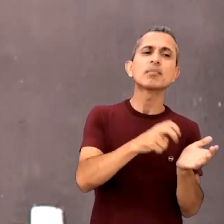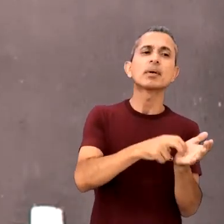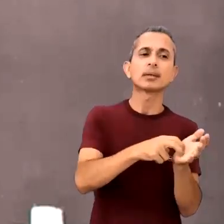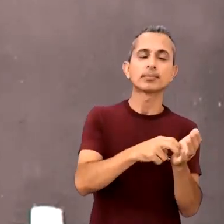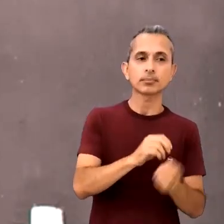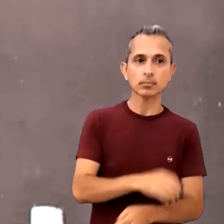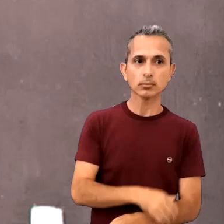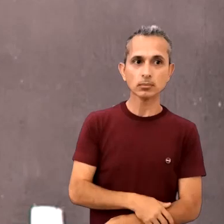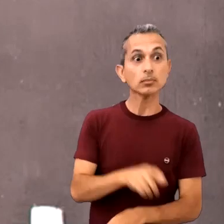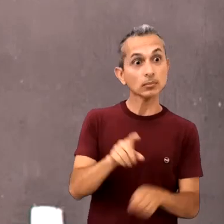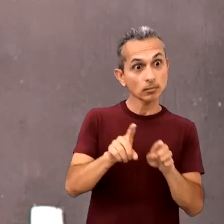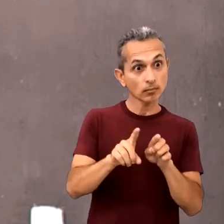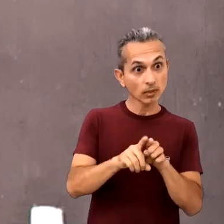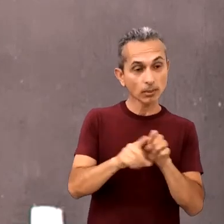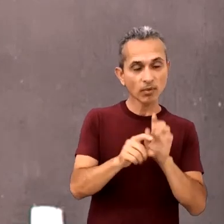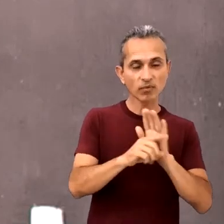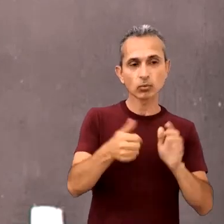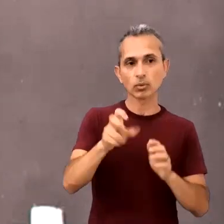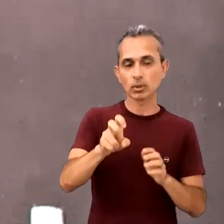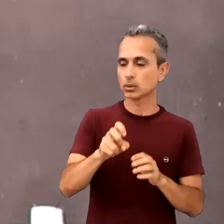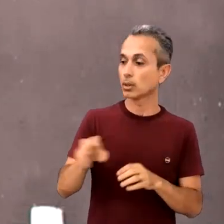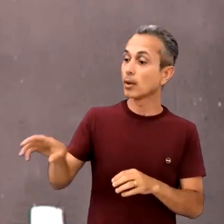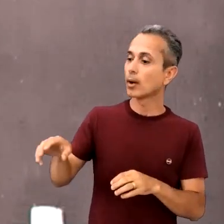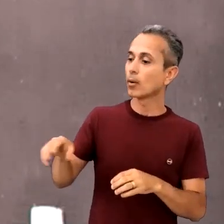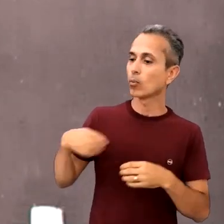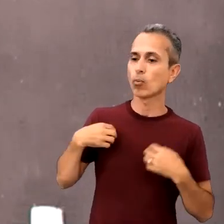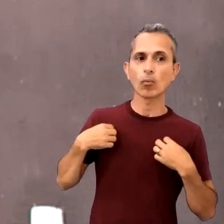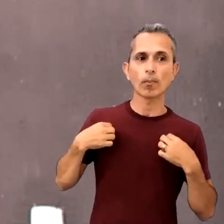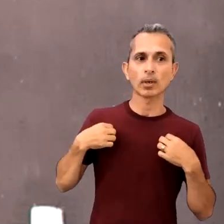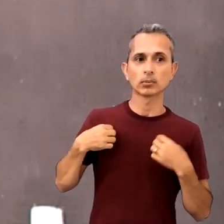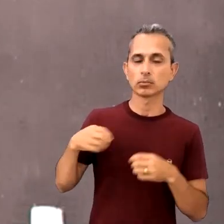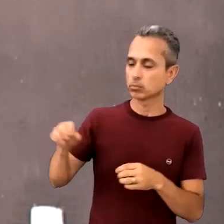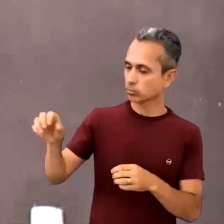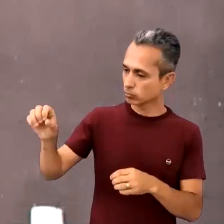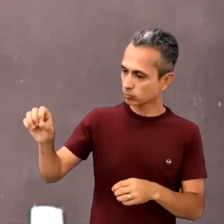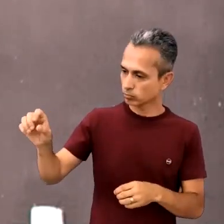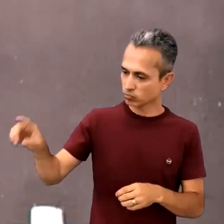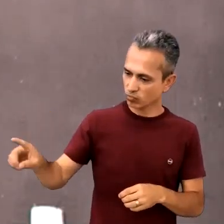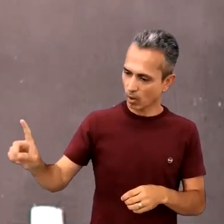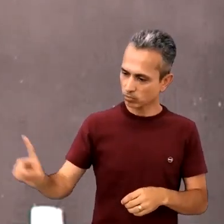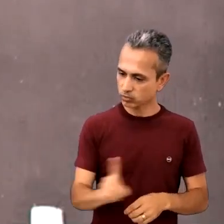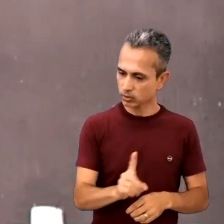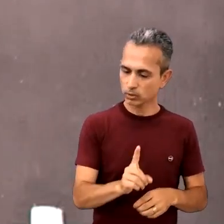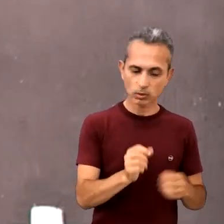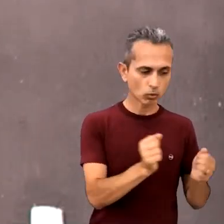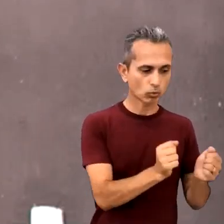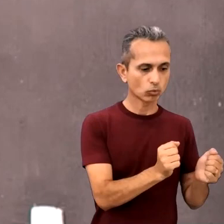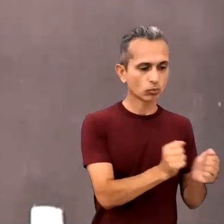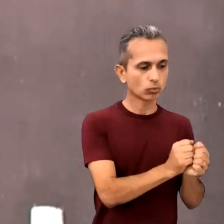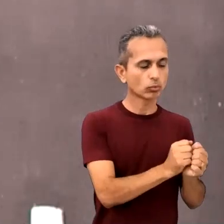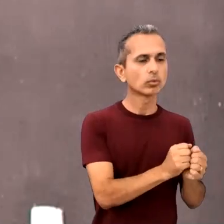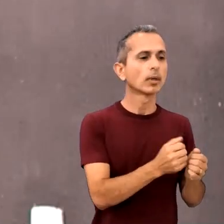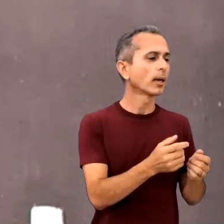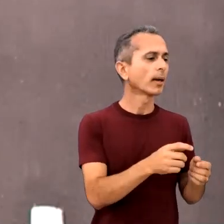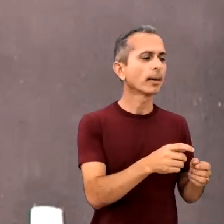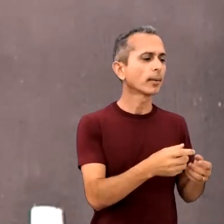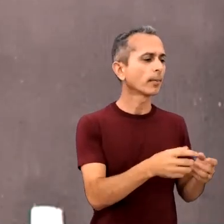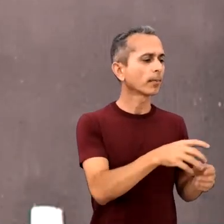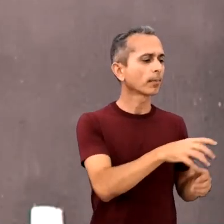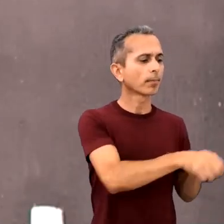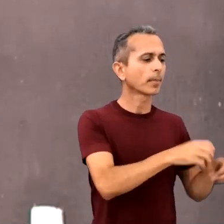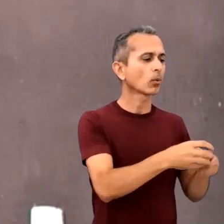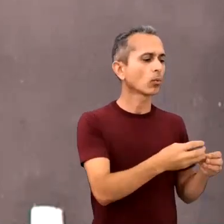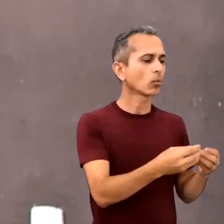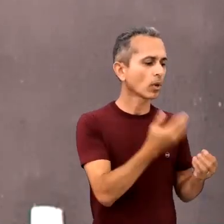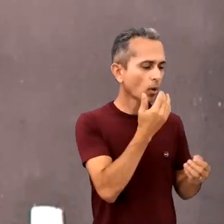você está usando e segure-o. Ela o segurou, ele o encheu com 6 medidas de cevada e o pôs sobre os ombros dela. Então ela